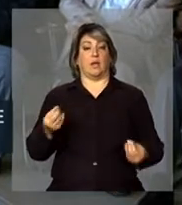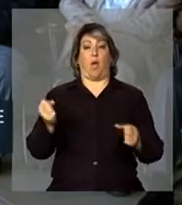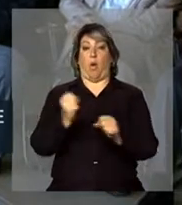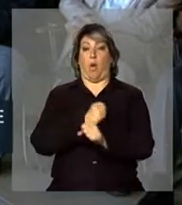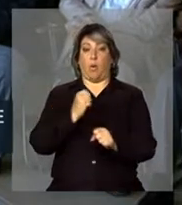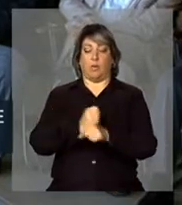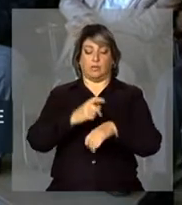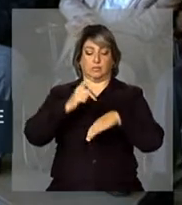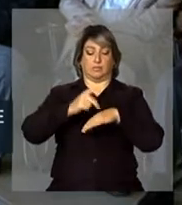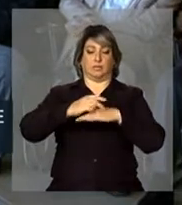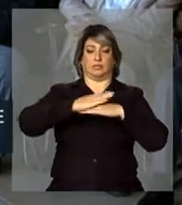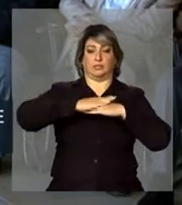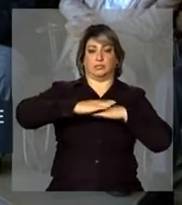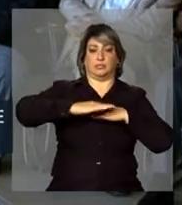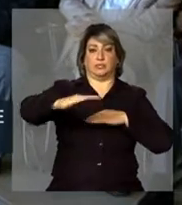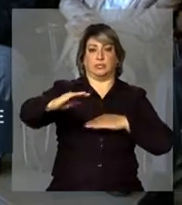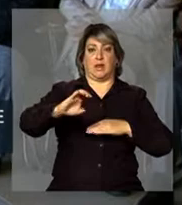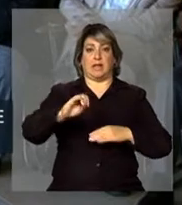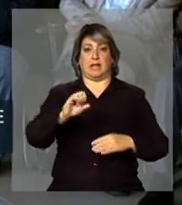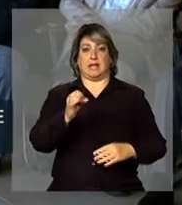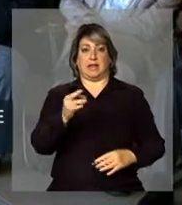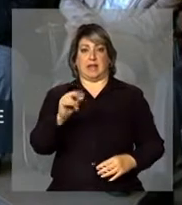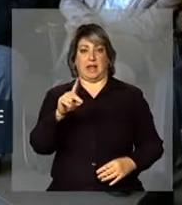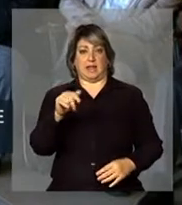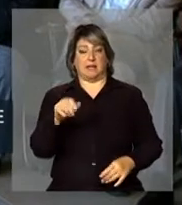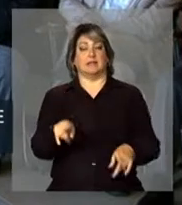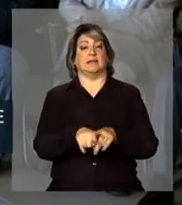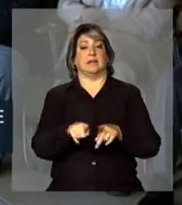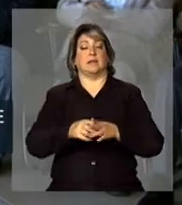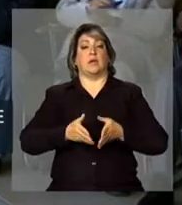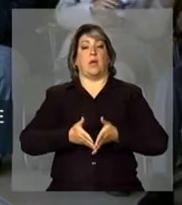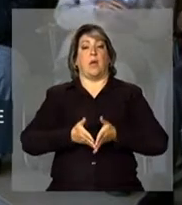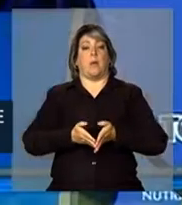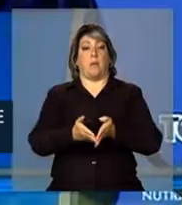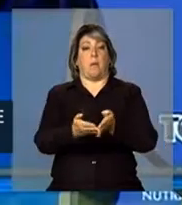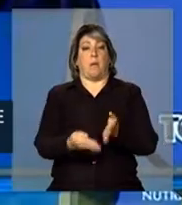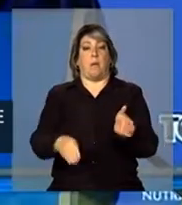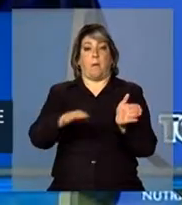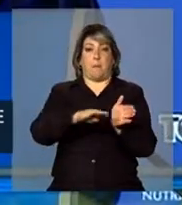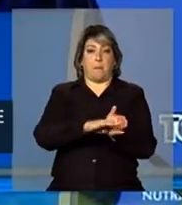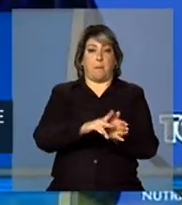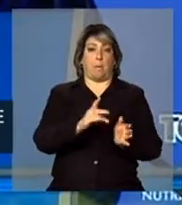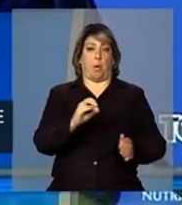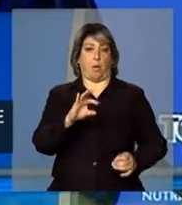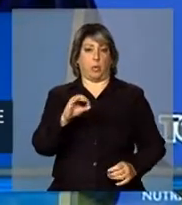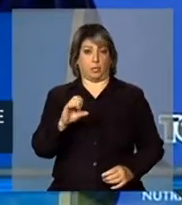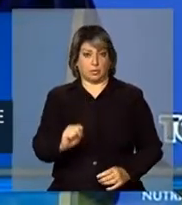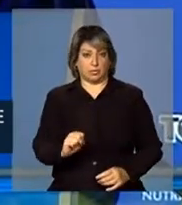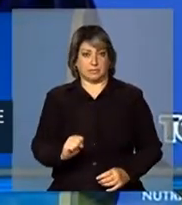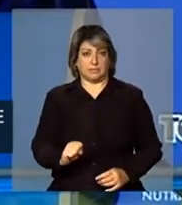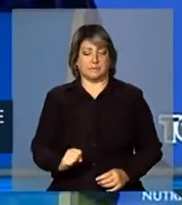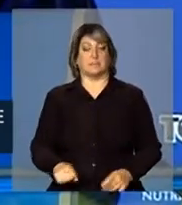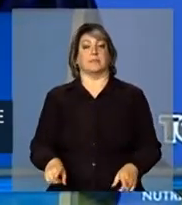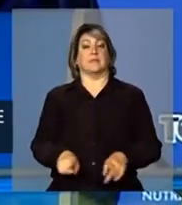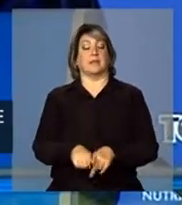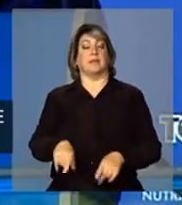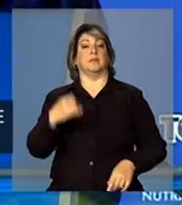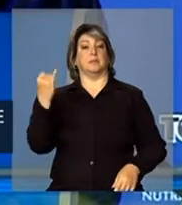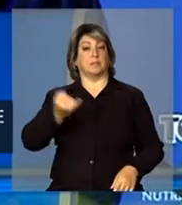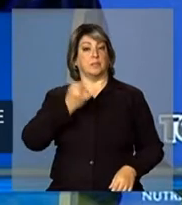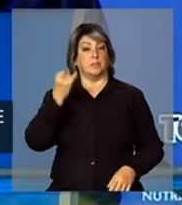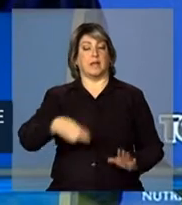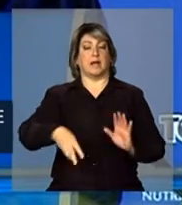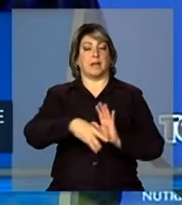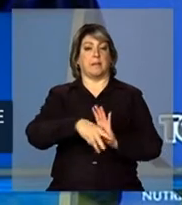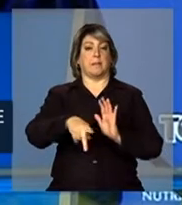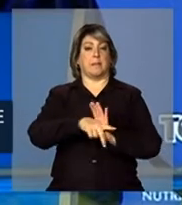construção de estradas e portos, e eu queria mais uma vez reiterar a importância da medida provisória dos